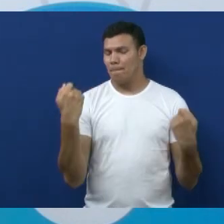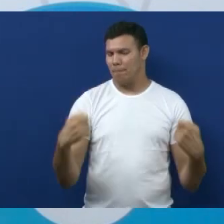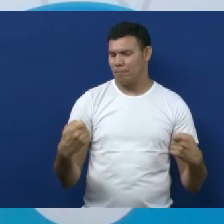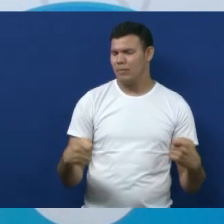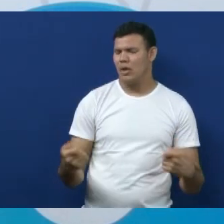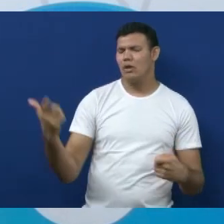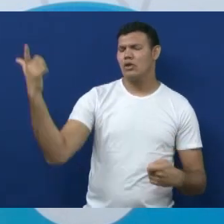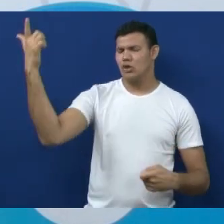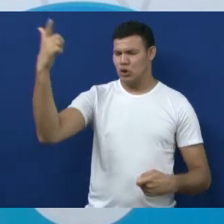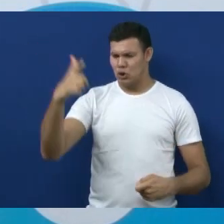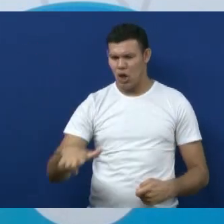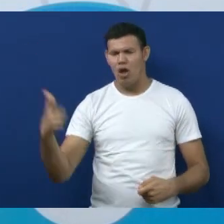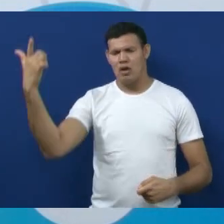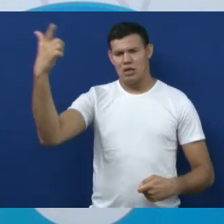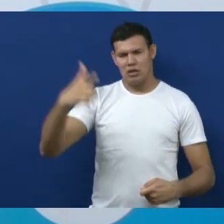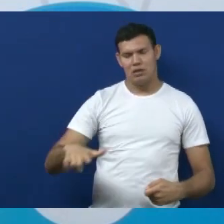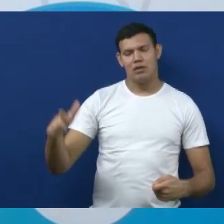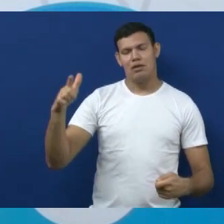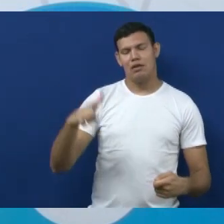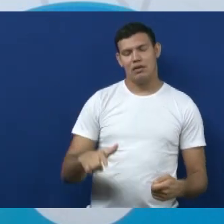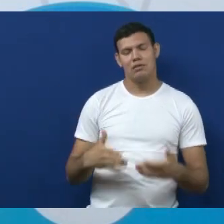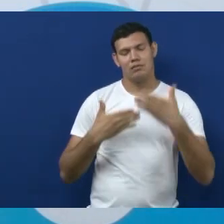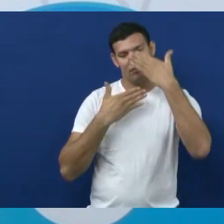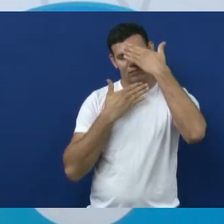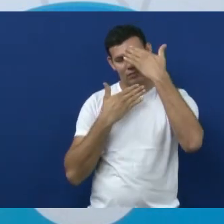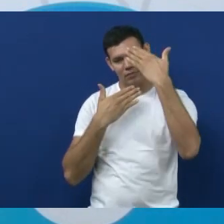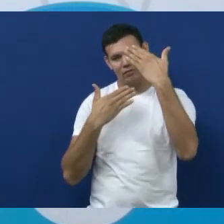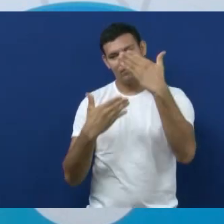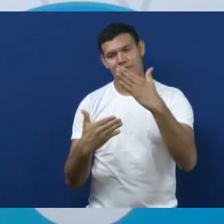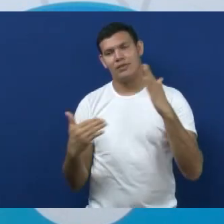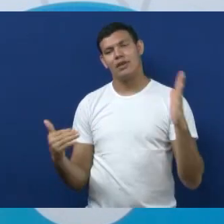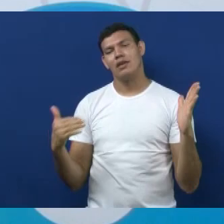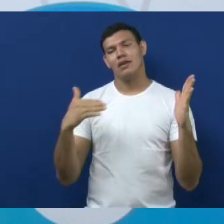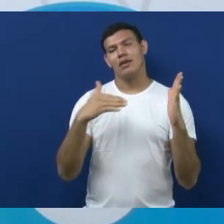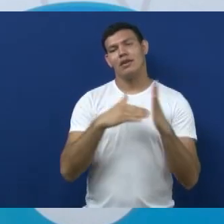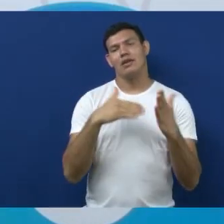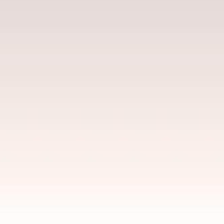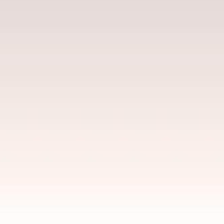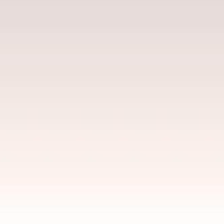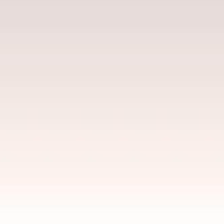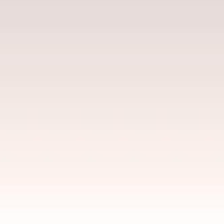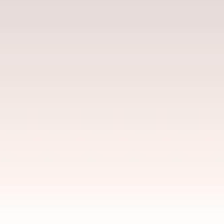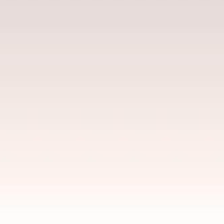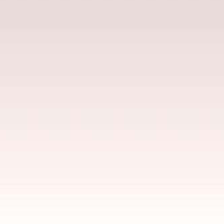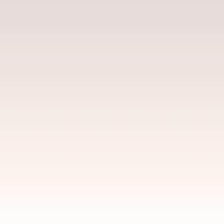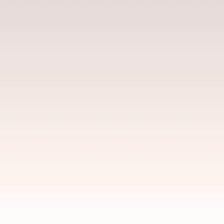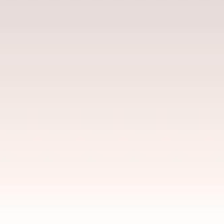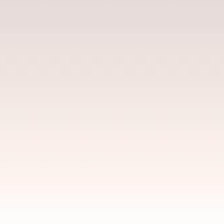disponível para vocês. E a gente agradece até uma próxima aula de ciências. Obrigado.